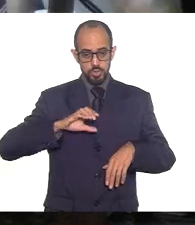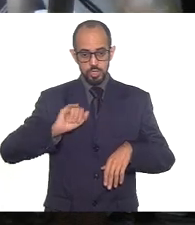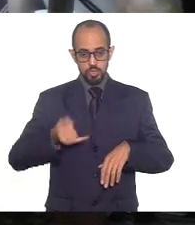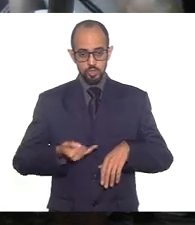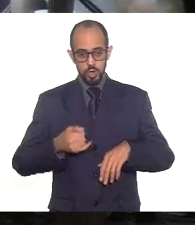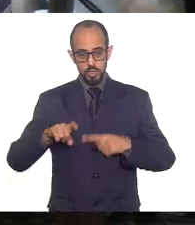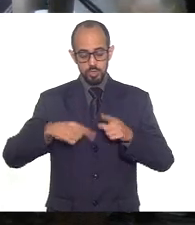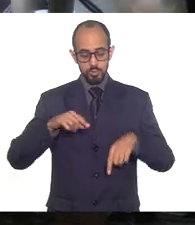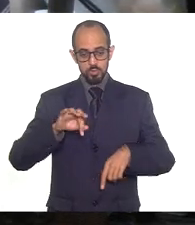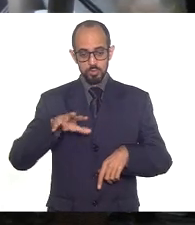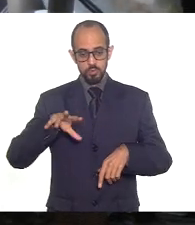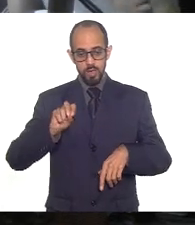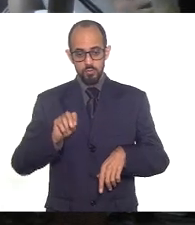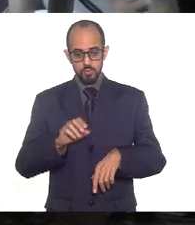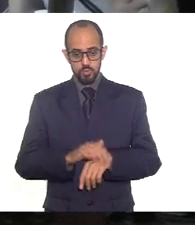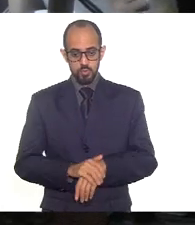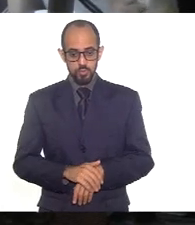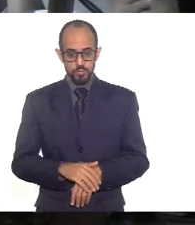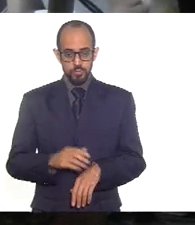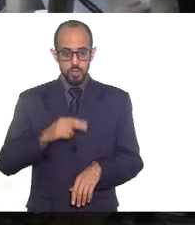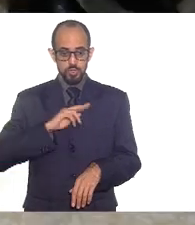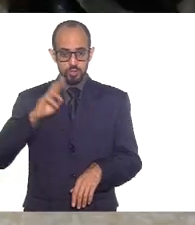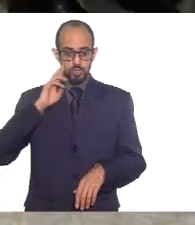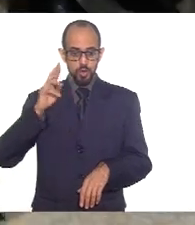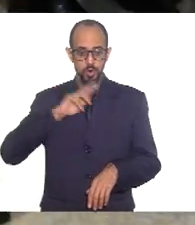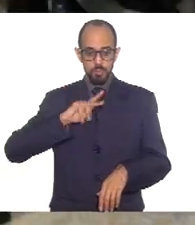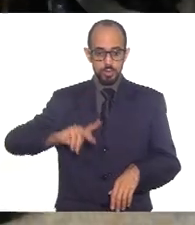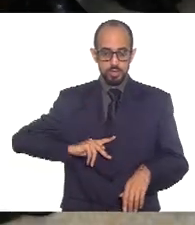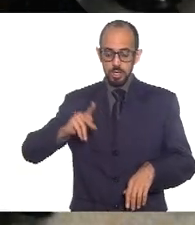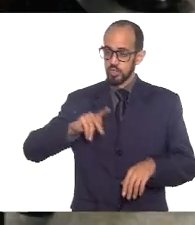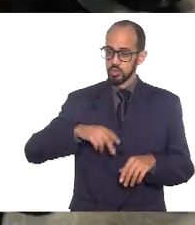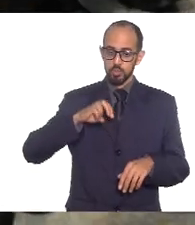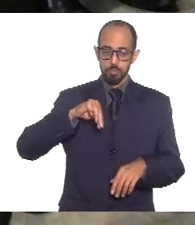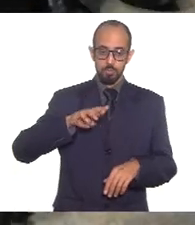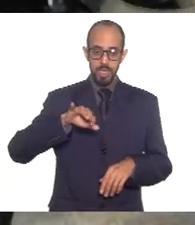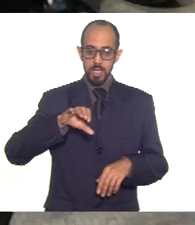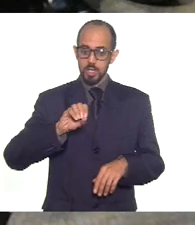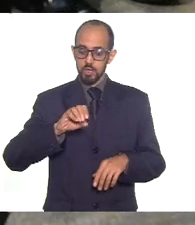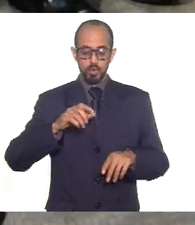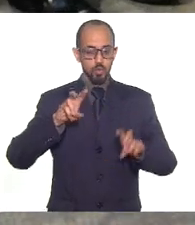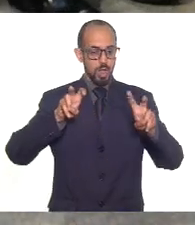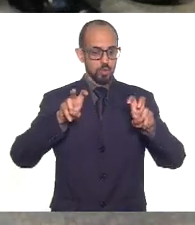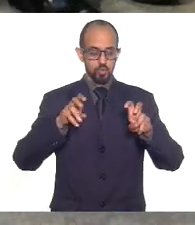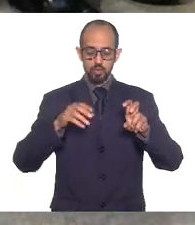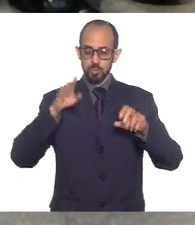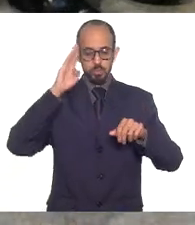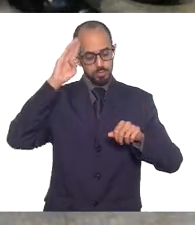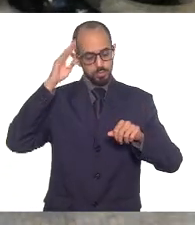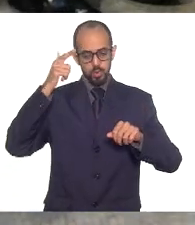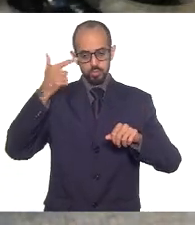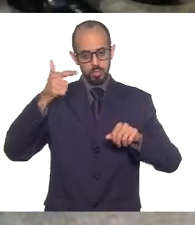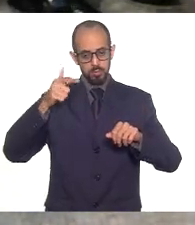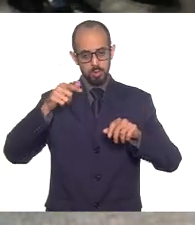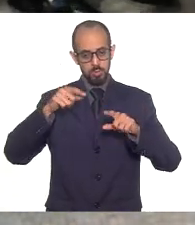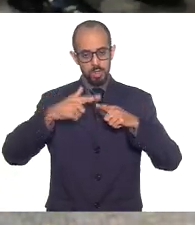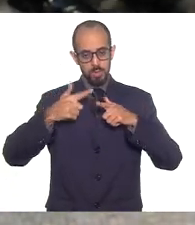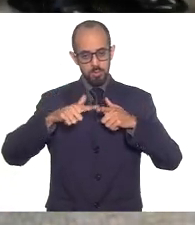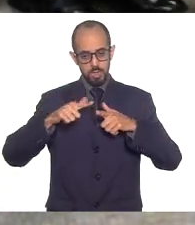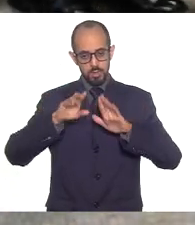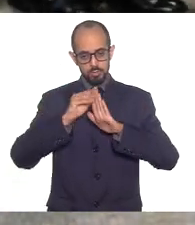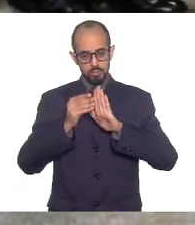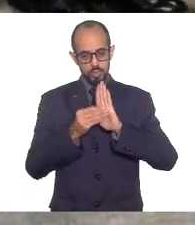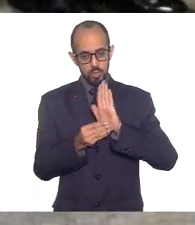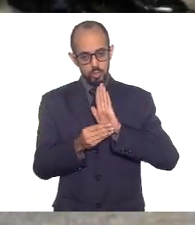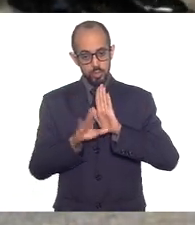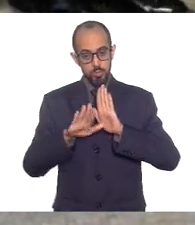seguida apontado por Serafim se o presidente no mérito não há problema nenhum e acolher o conteúdo da emenda ocorre que ela não está